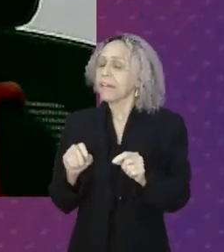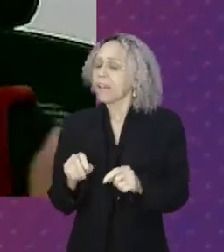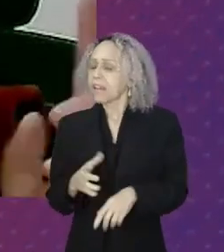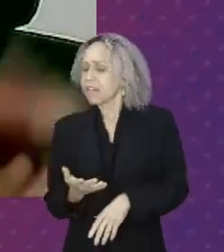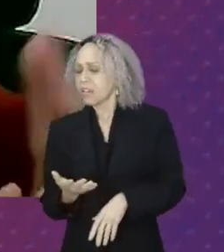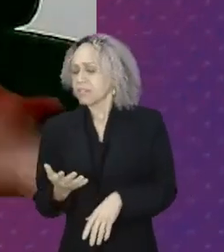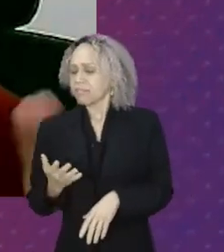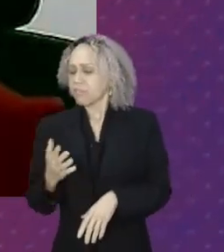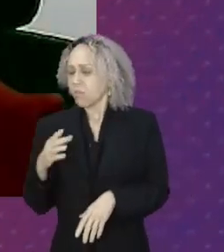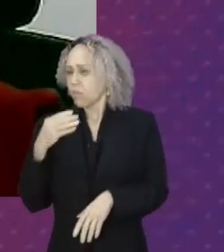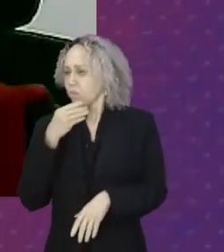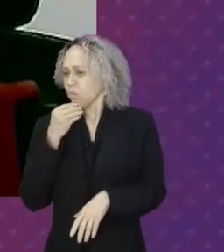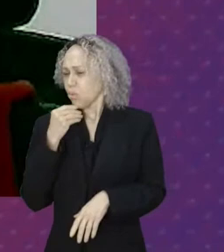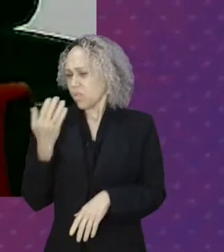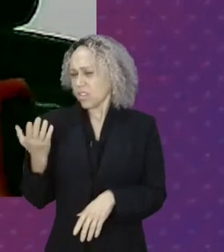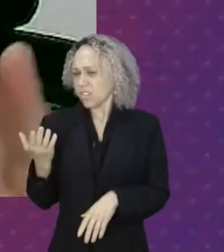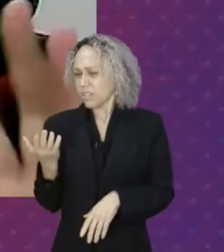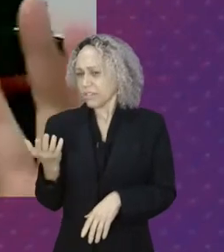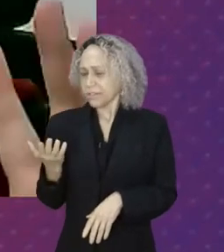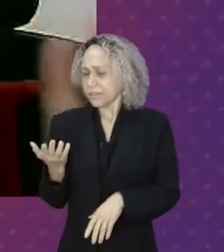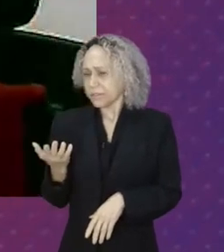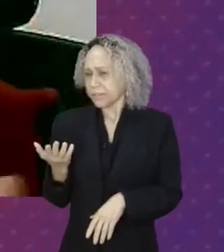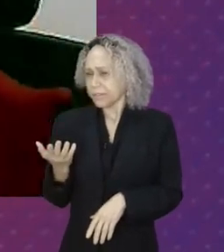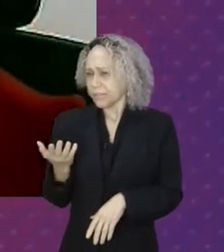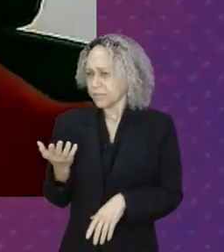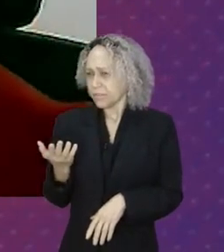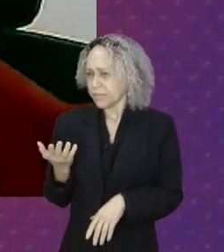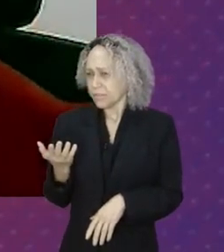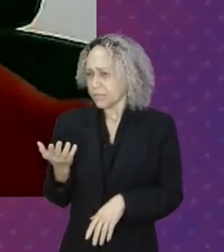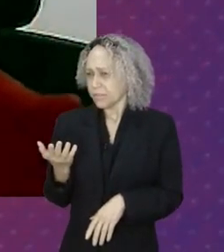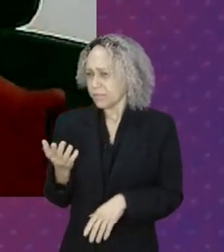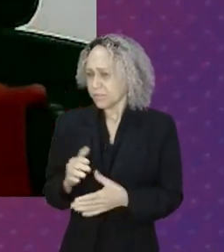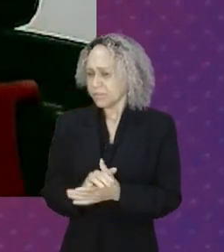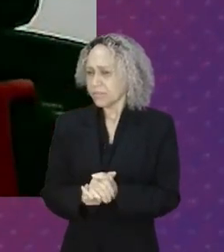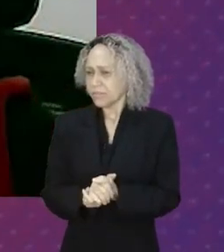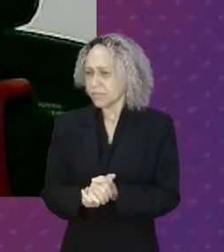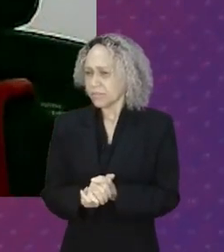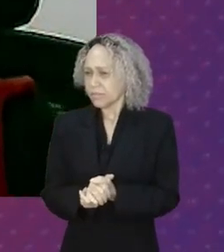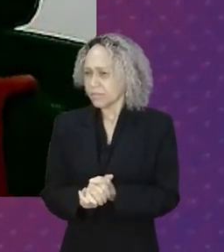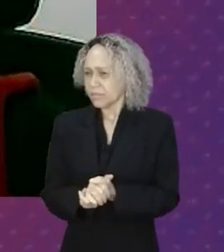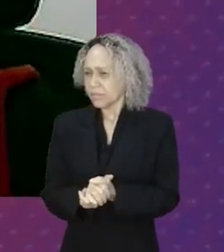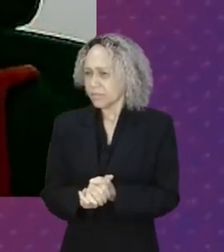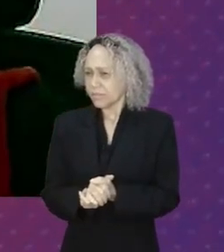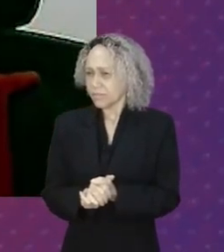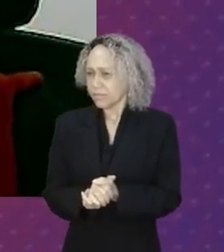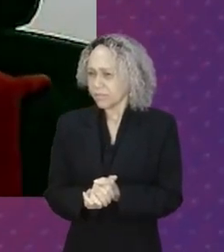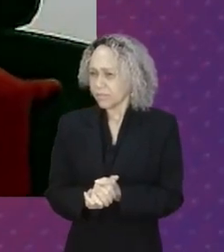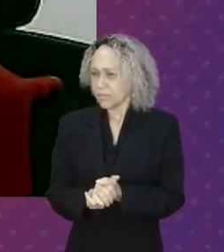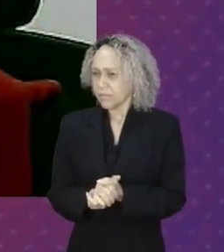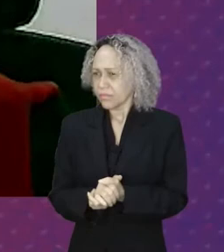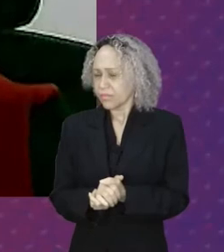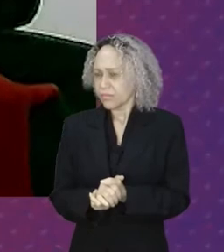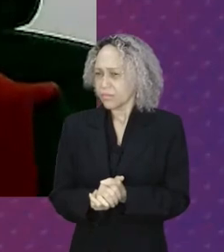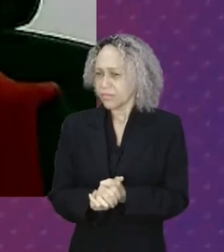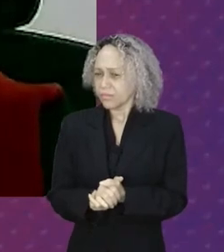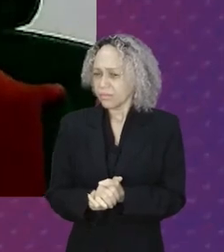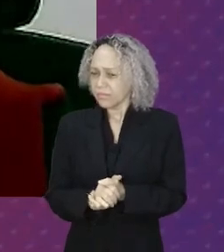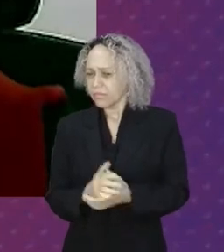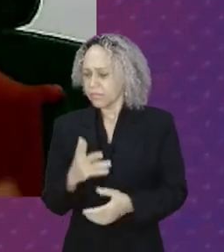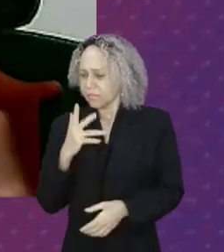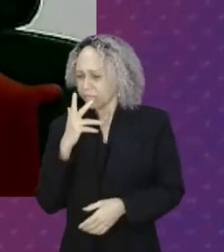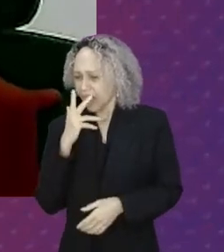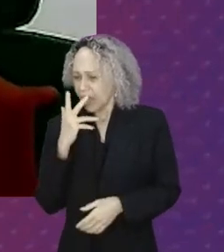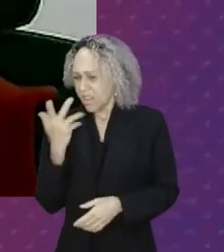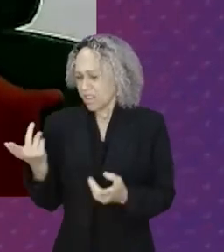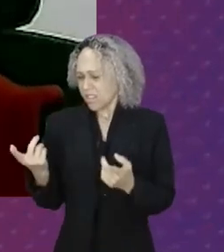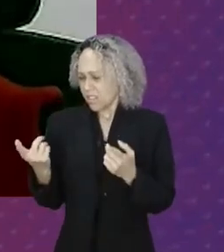comportamentos próprios, entre aspas, da política, ou como situações machistas.